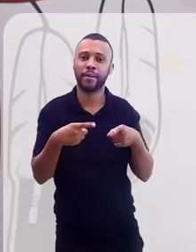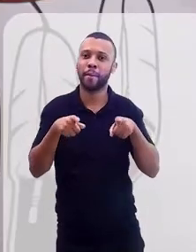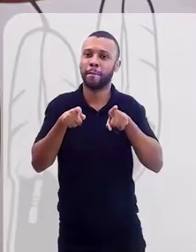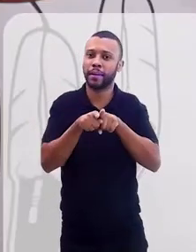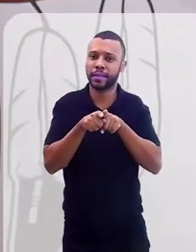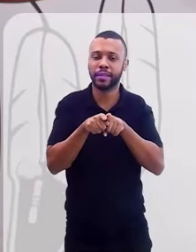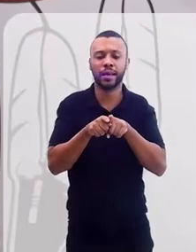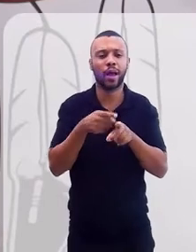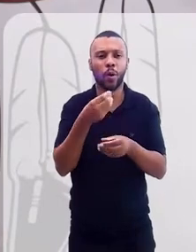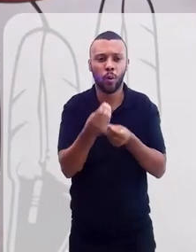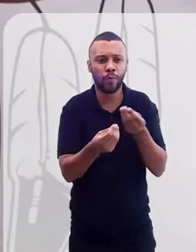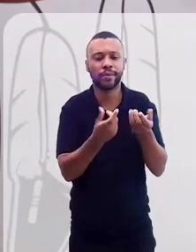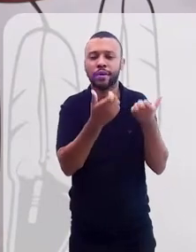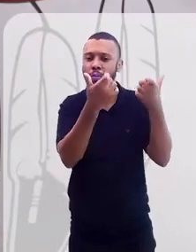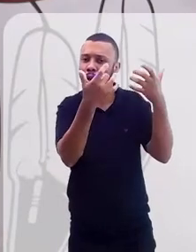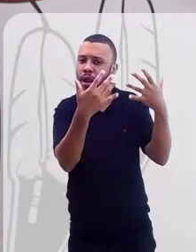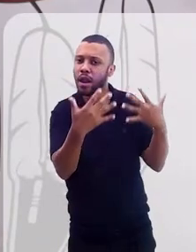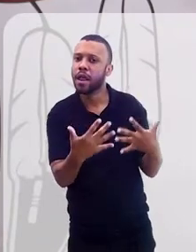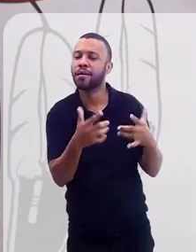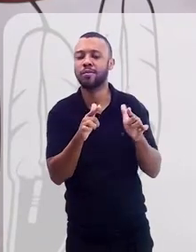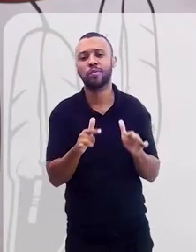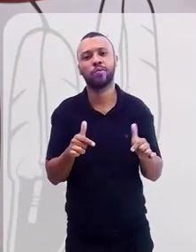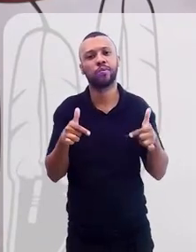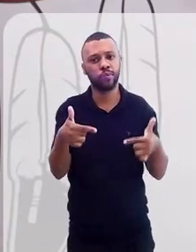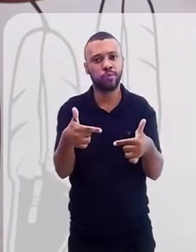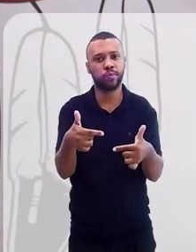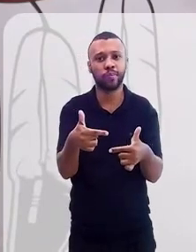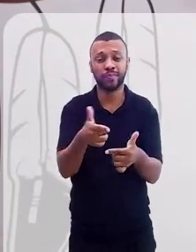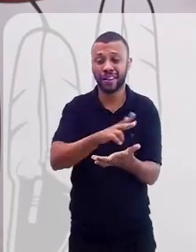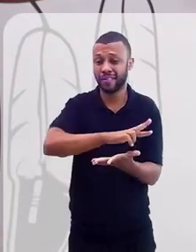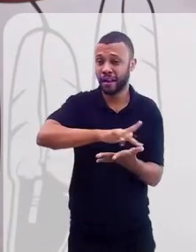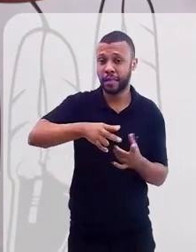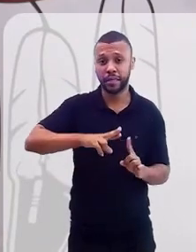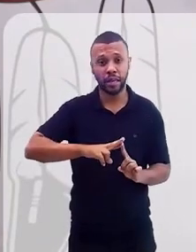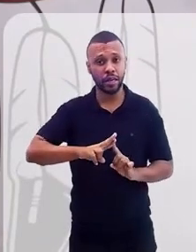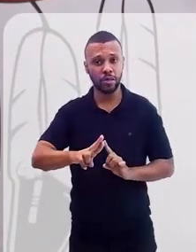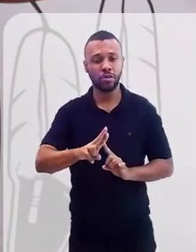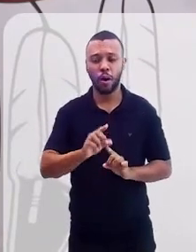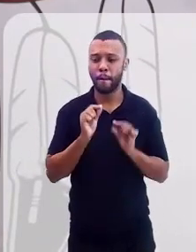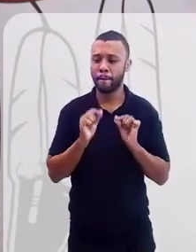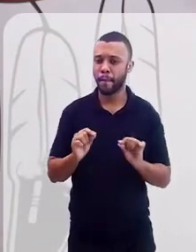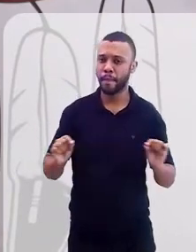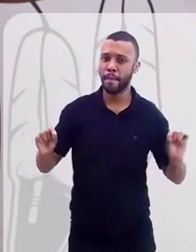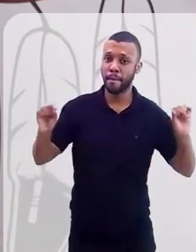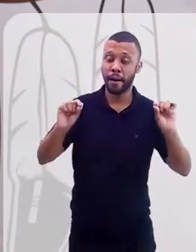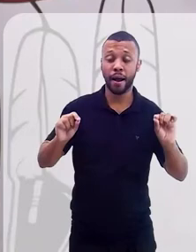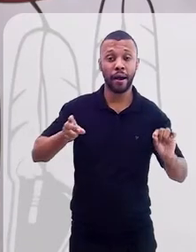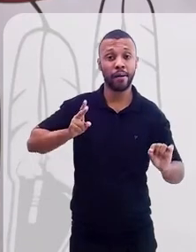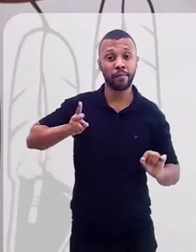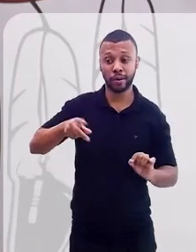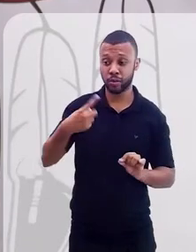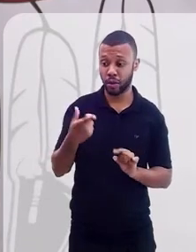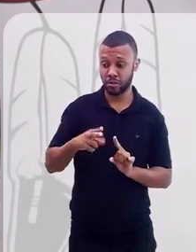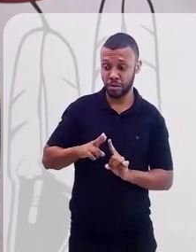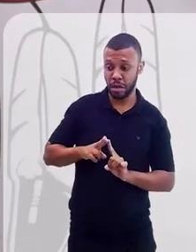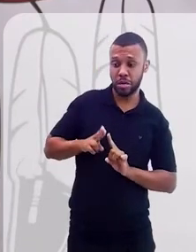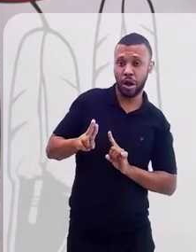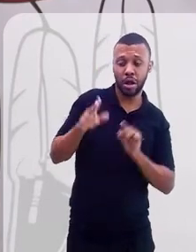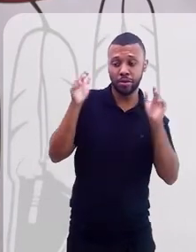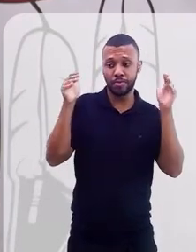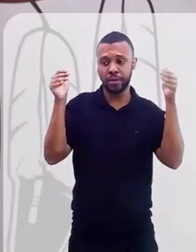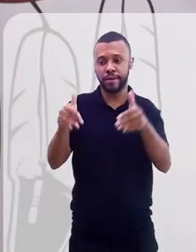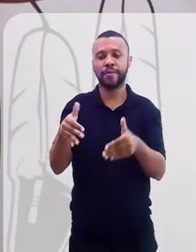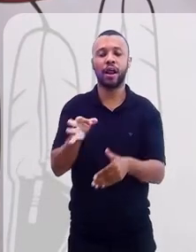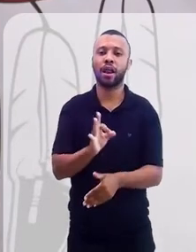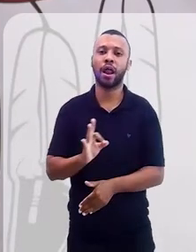Eu que agradeço essa parceria e o quanto que você tem feito para todas As outras religiões também, né? Mesmo que a nossa não